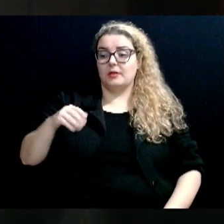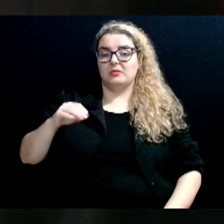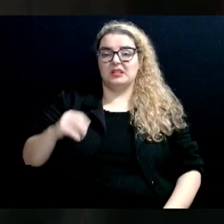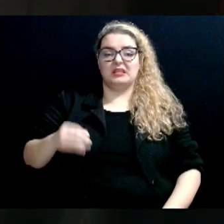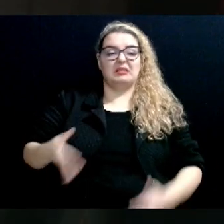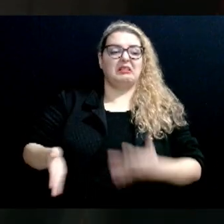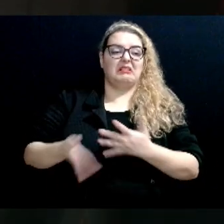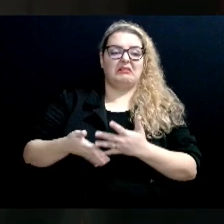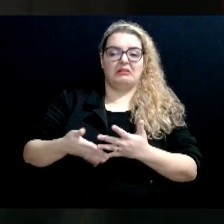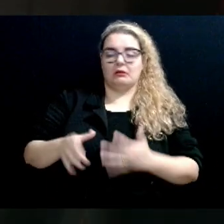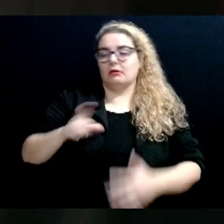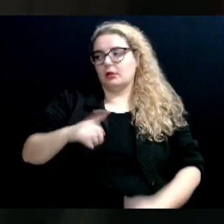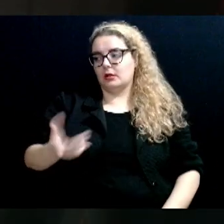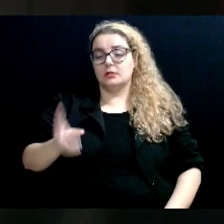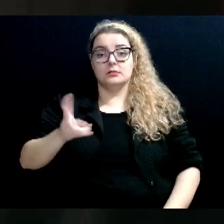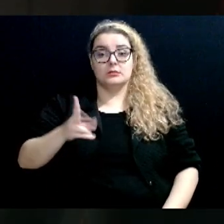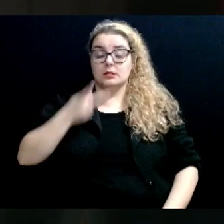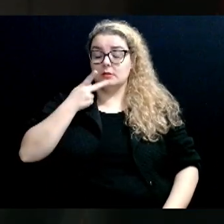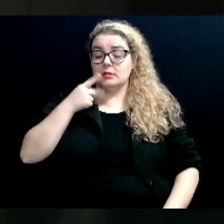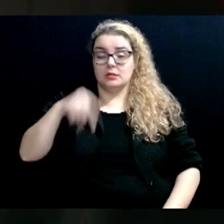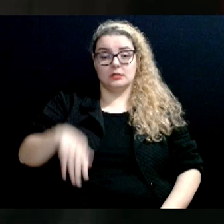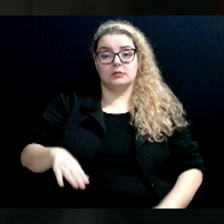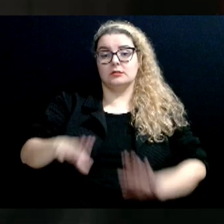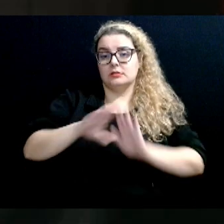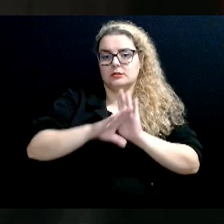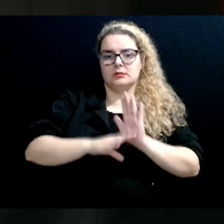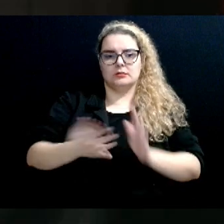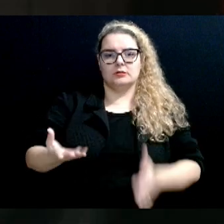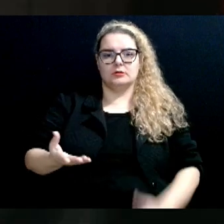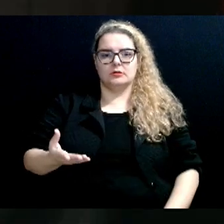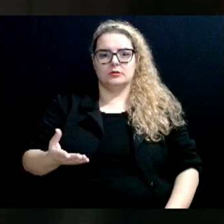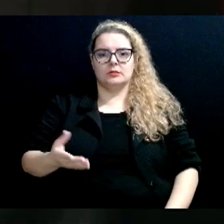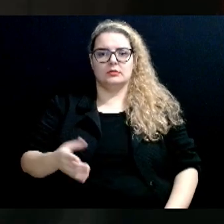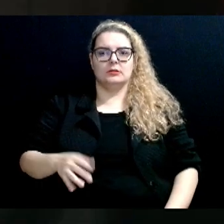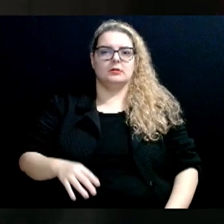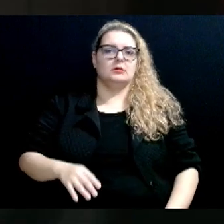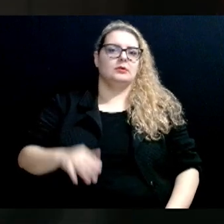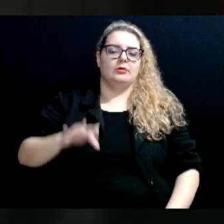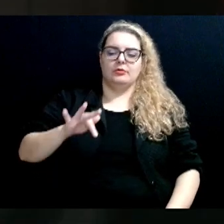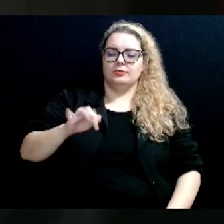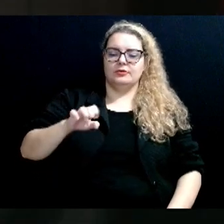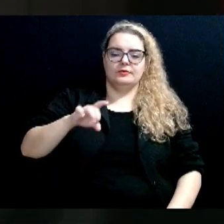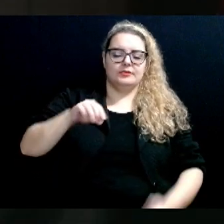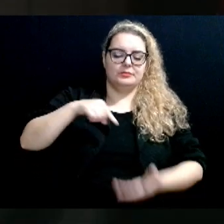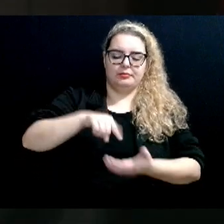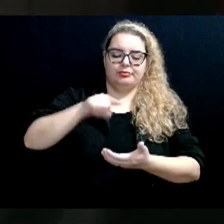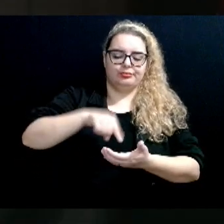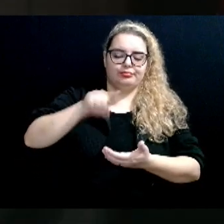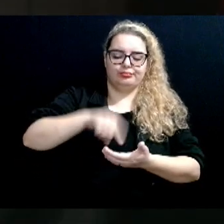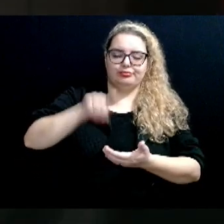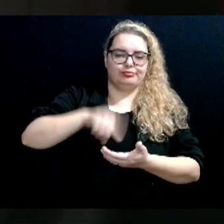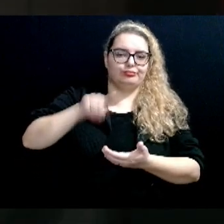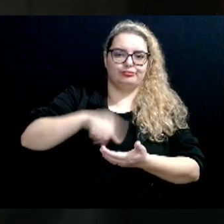fala aqui no programa, né, desse feed infinito, desses stories, desses vídeos